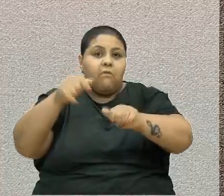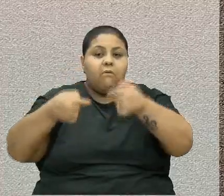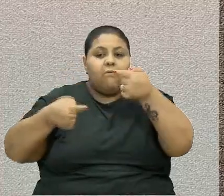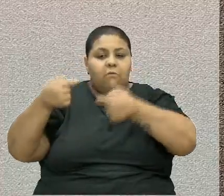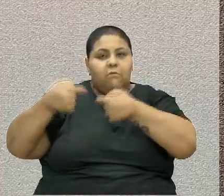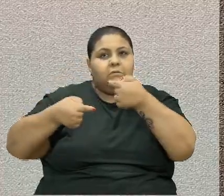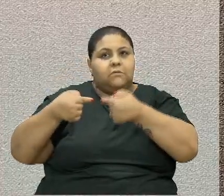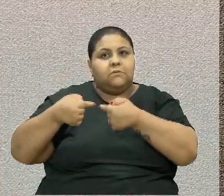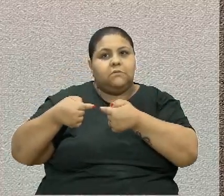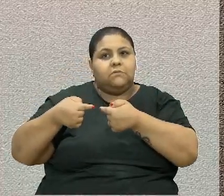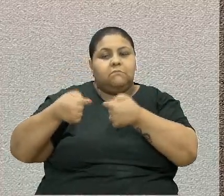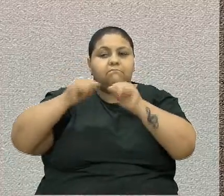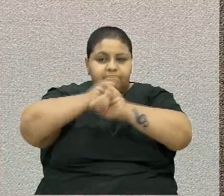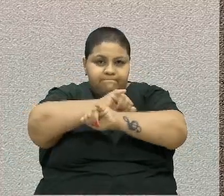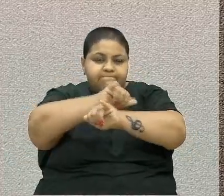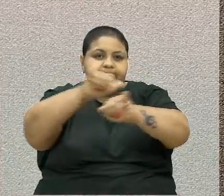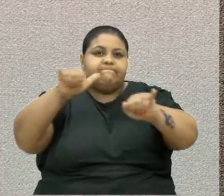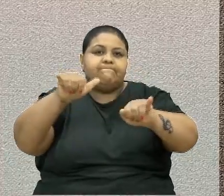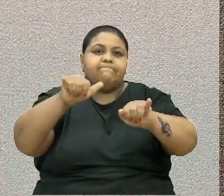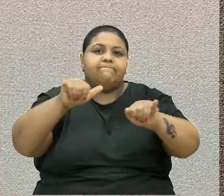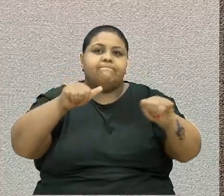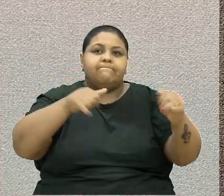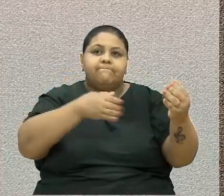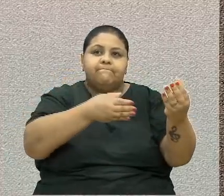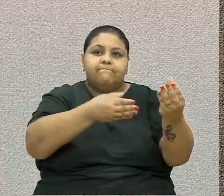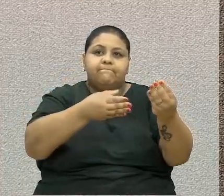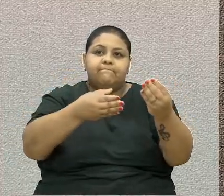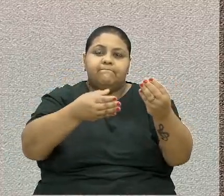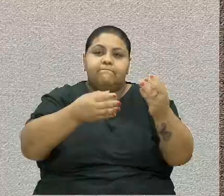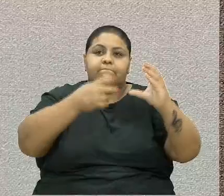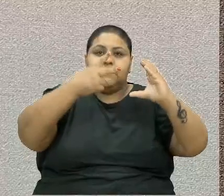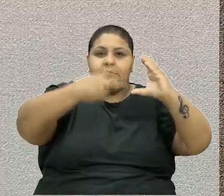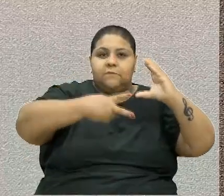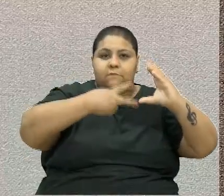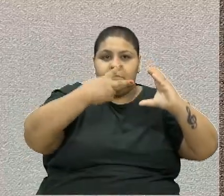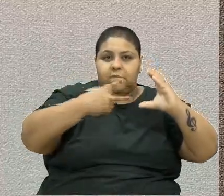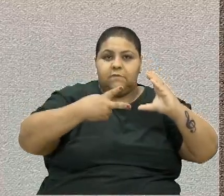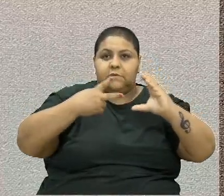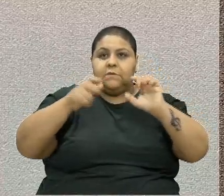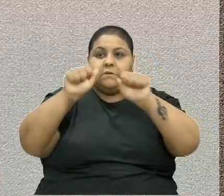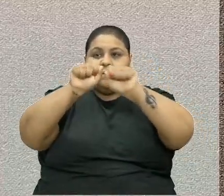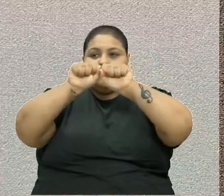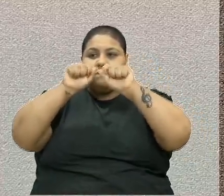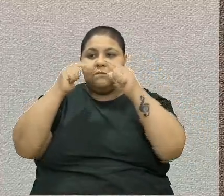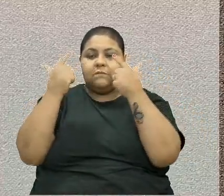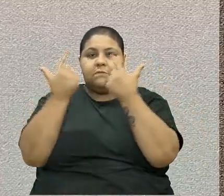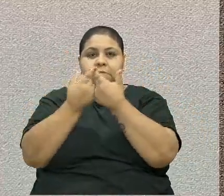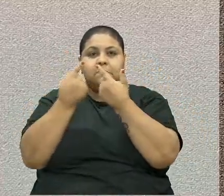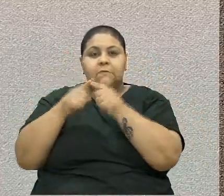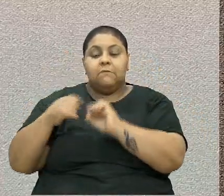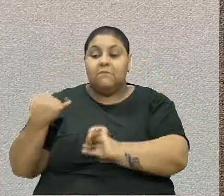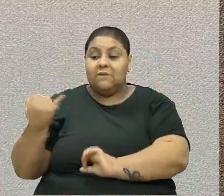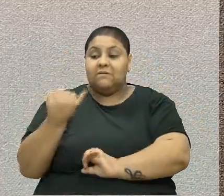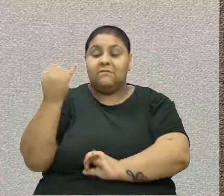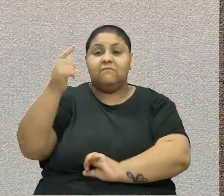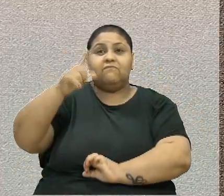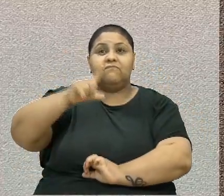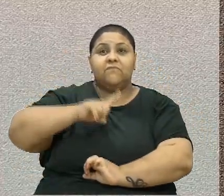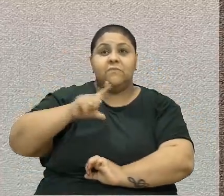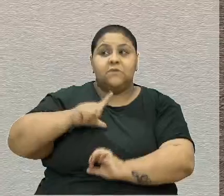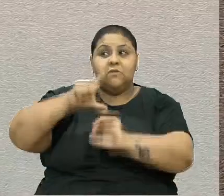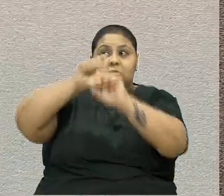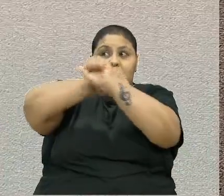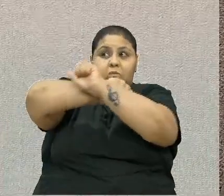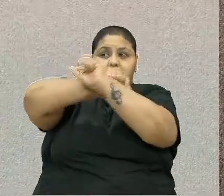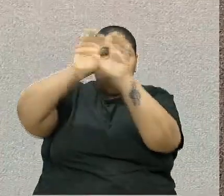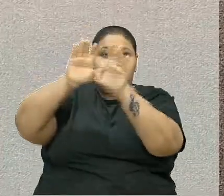também, que vai reverberar eminentemente nas câmaras de vereadores, nas assembleias, mas é importante a gente ter